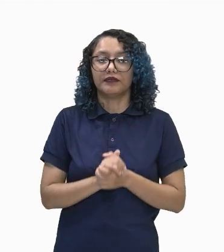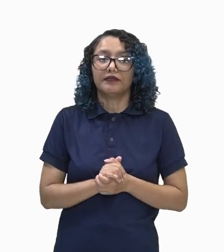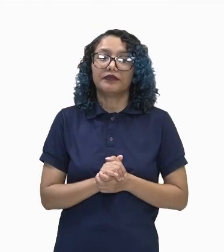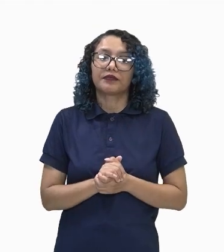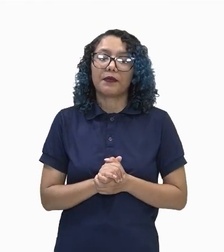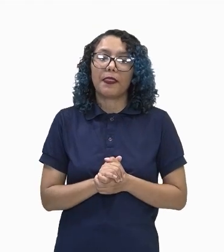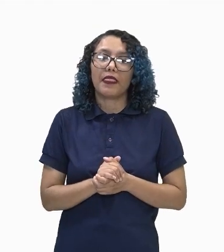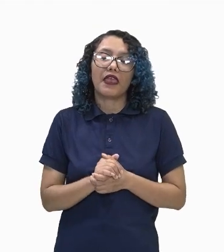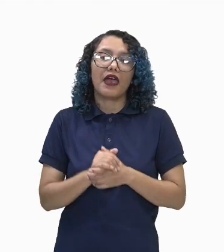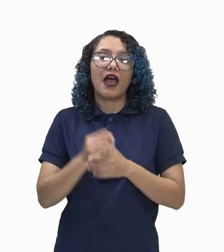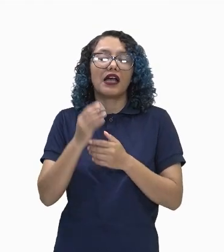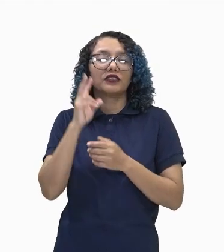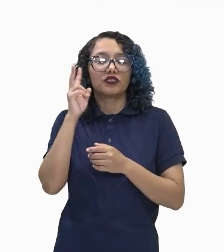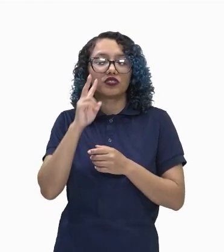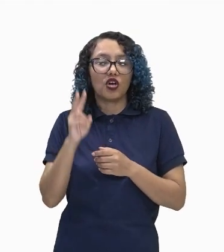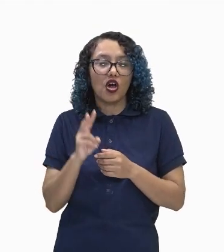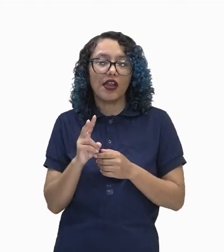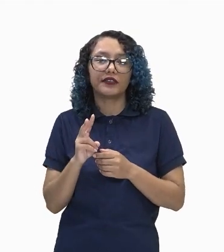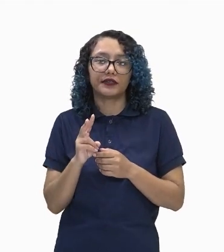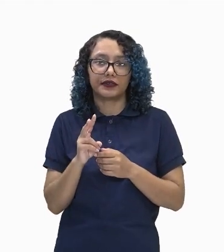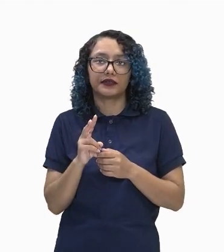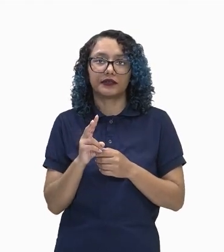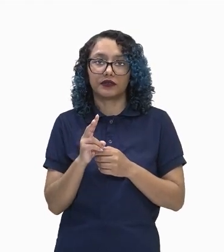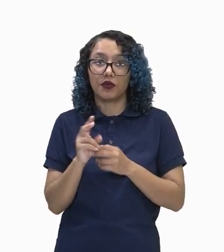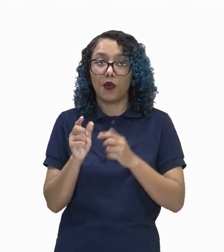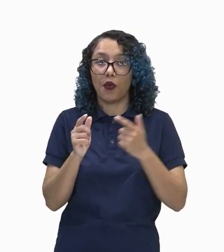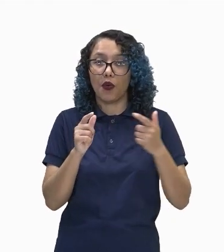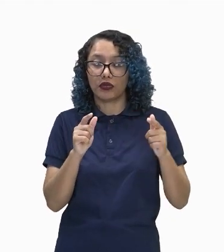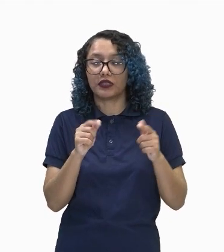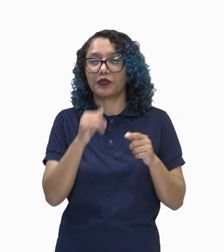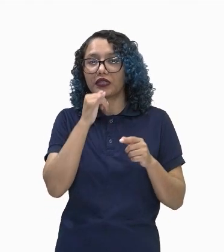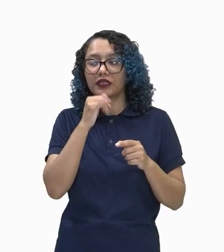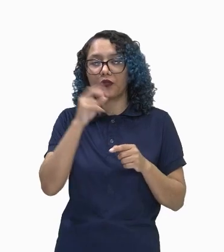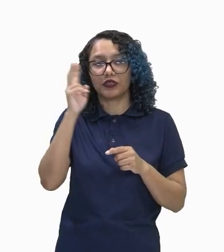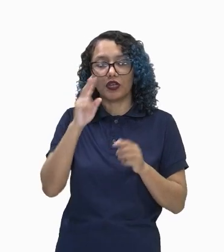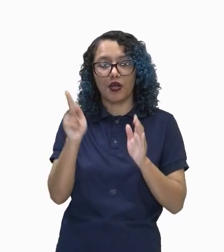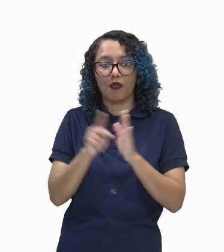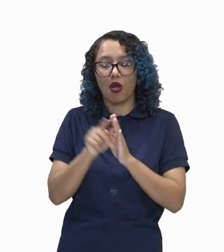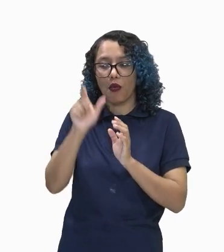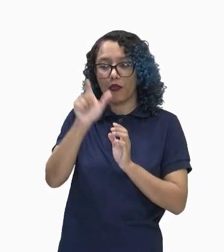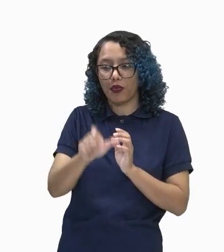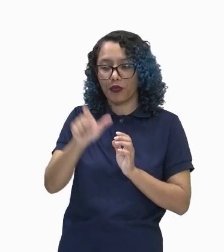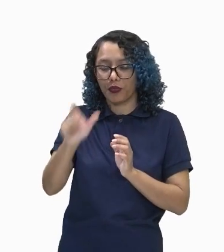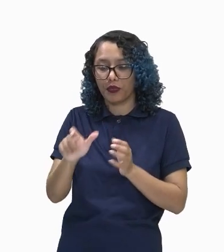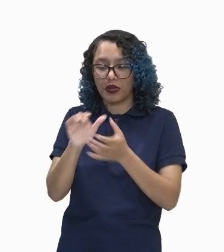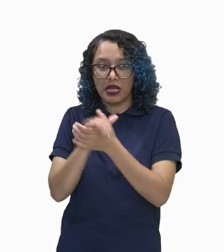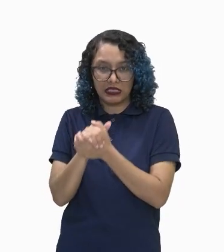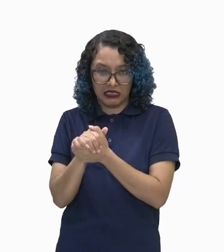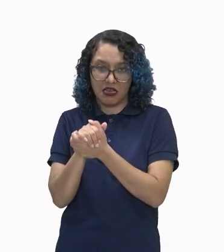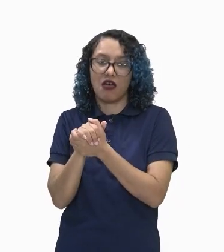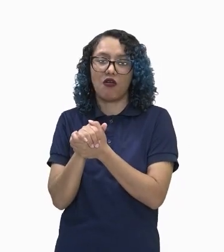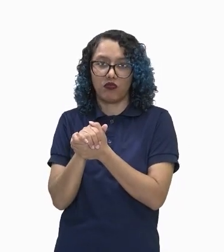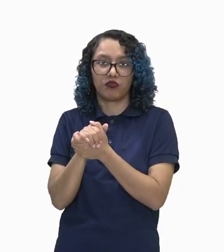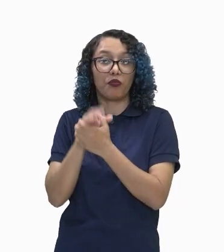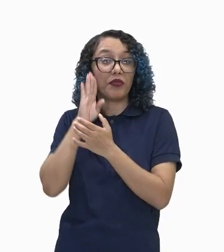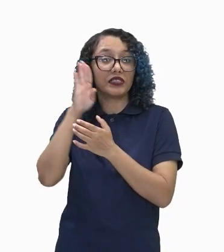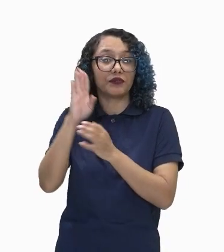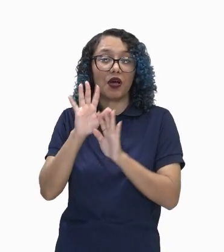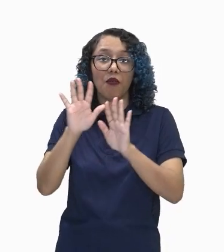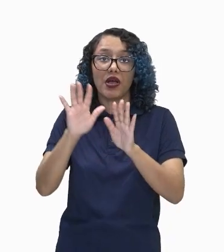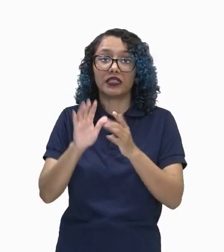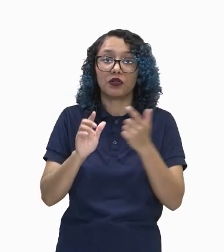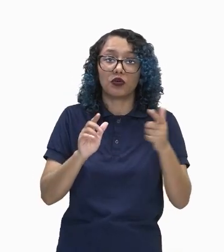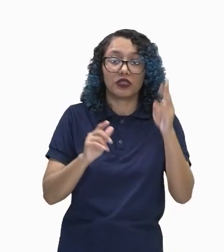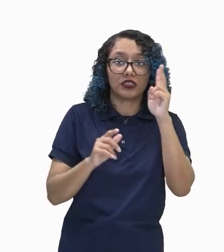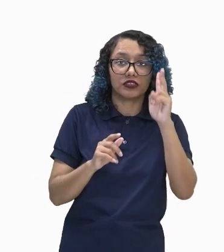ali a história do casal principal, né, ali dos protagonistas, mas tem os núcleos secundários. E ali são as subtramas,